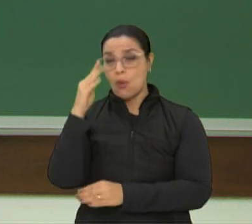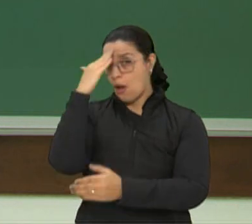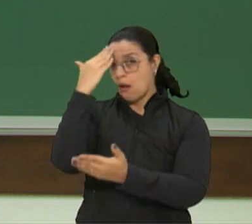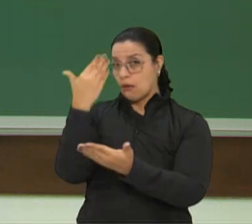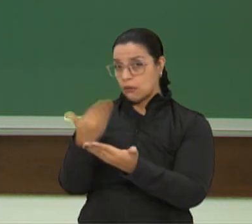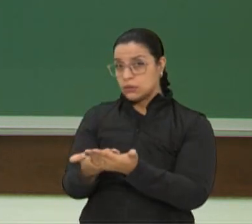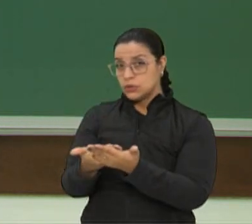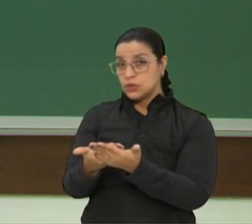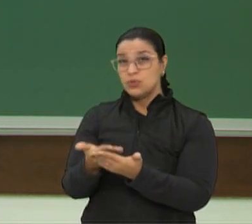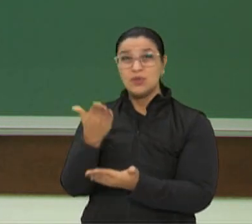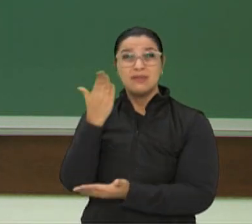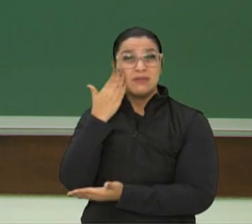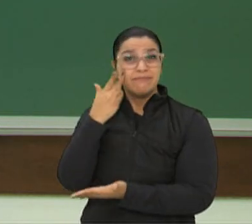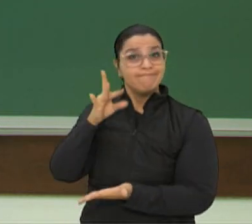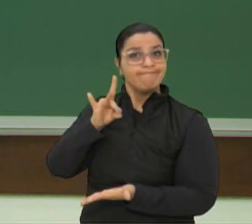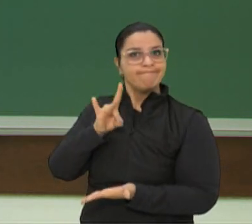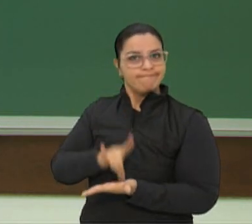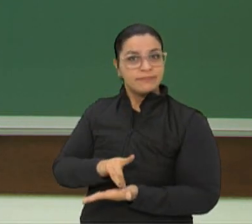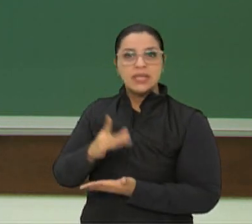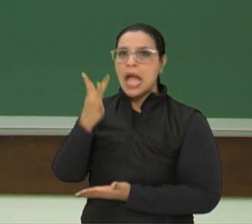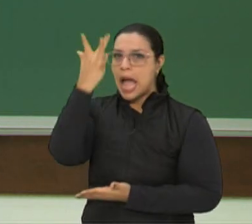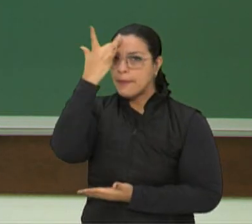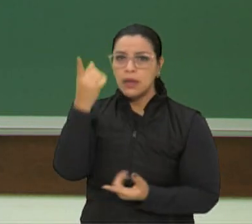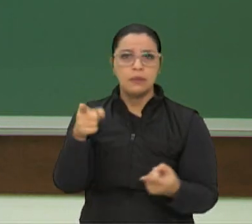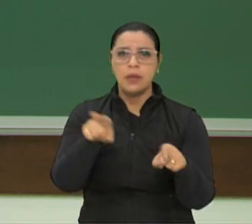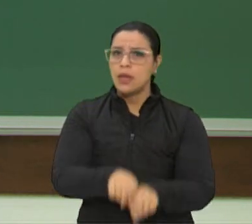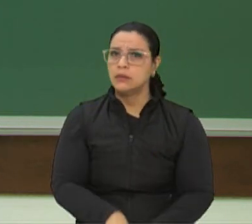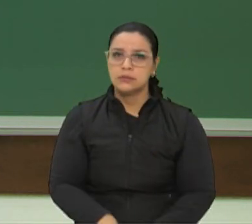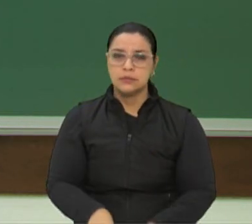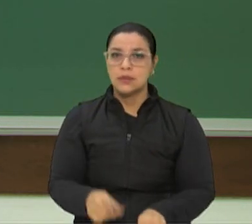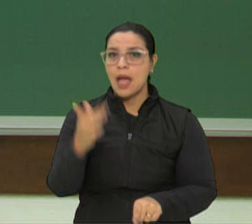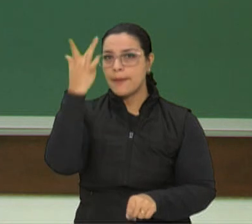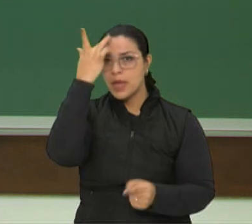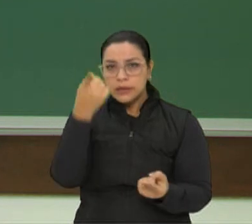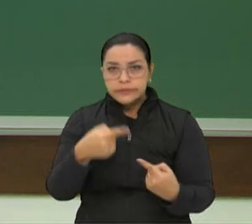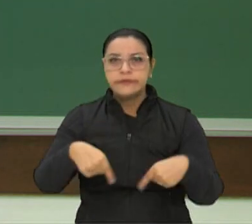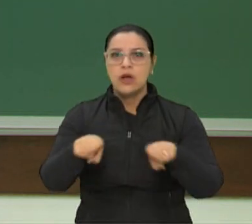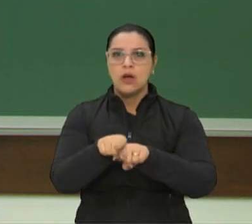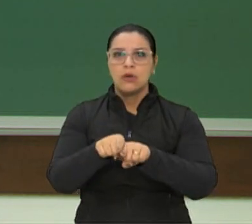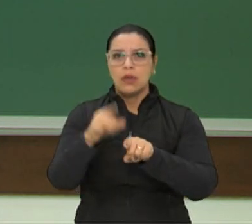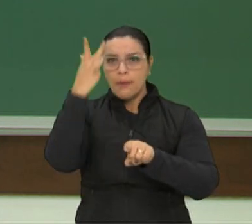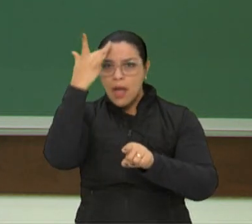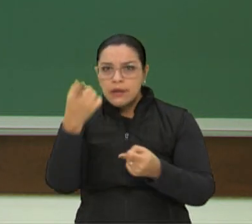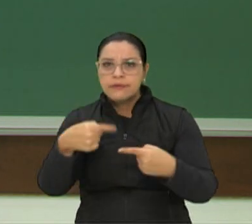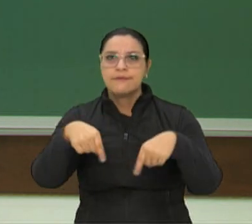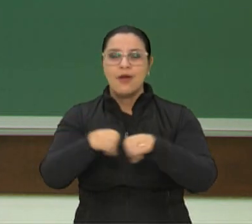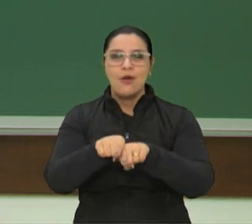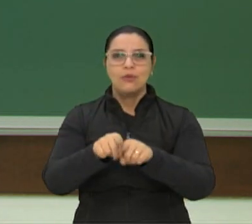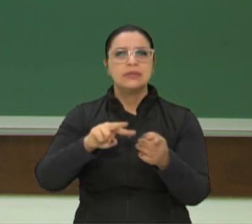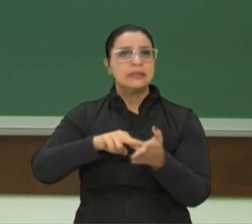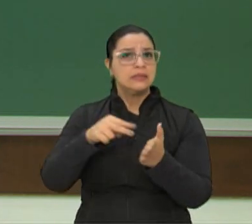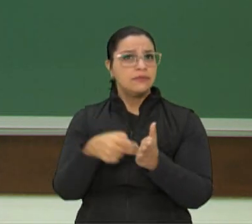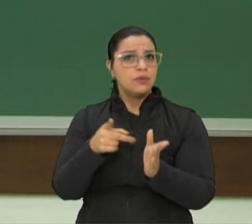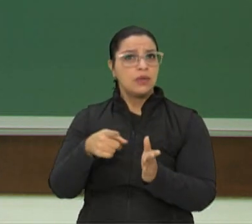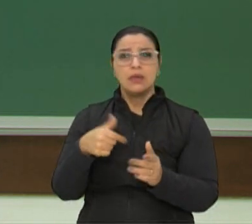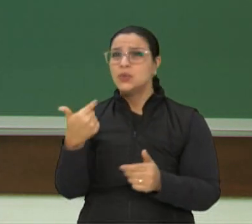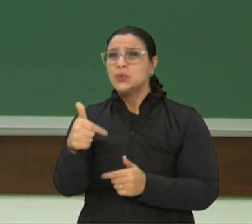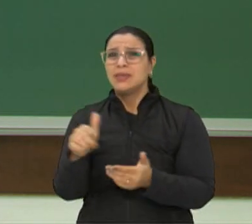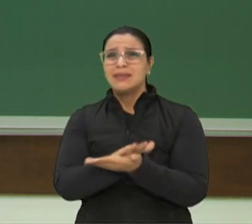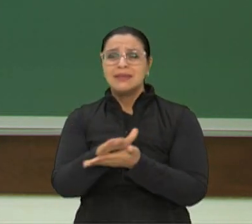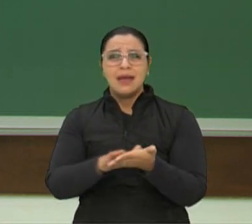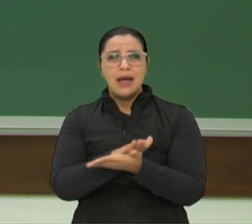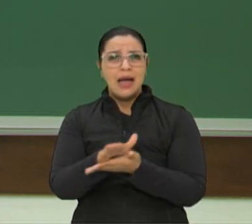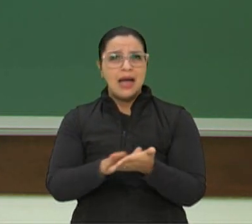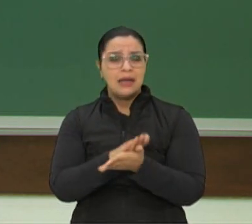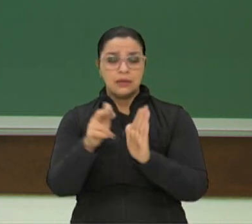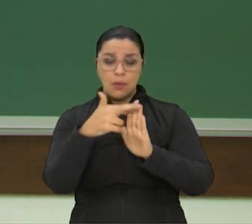acredita, a gente tem certeza de que amanhã também vai acontecer, na próxima vez também vai acontecer. O que o Hume está dizendo é que não tem